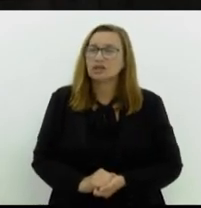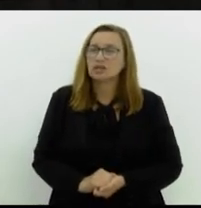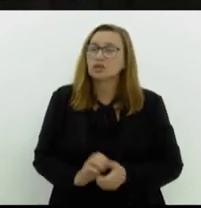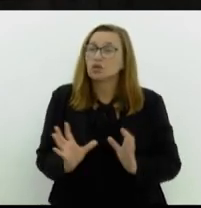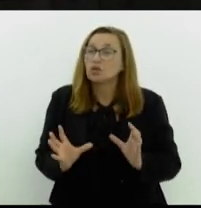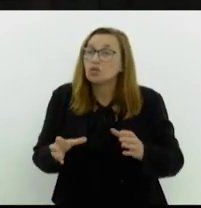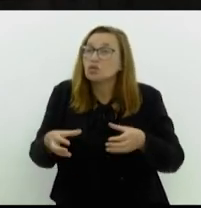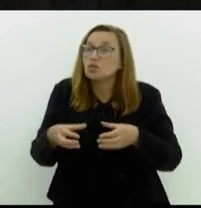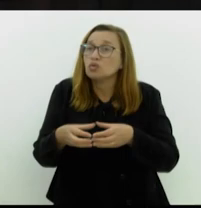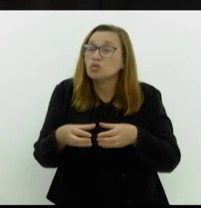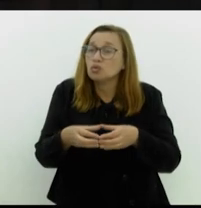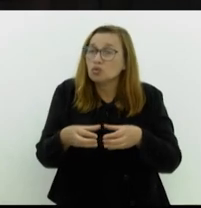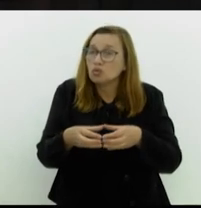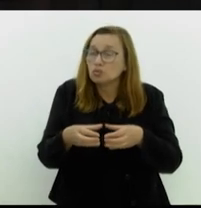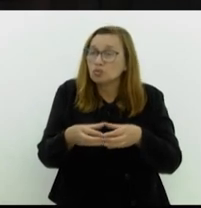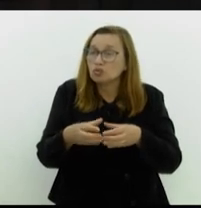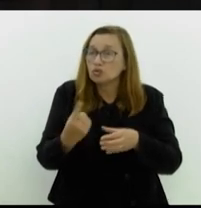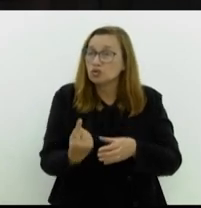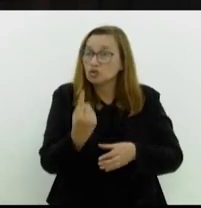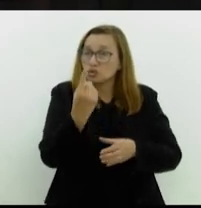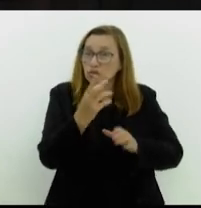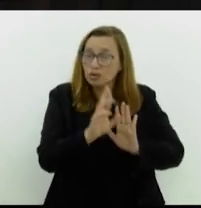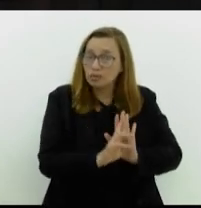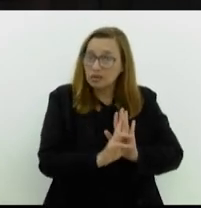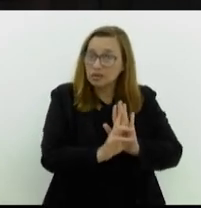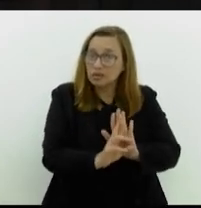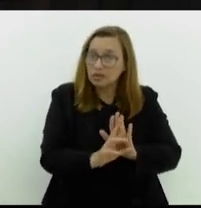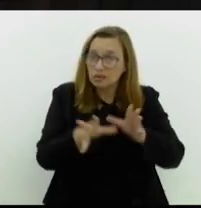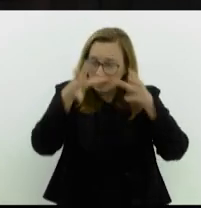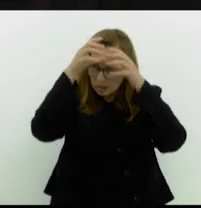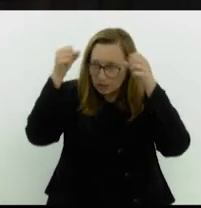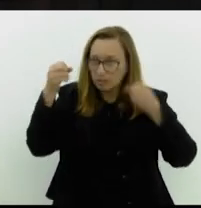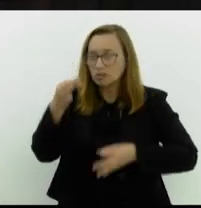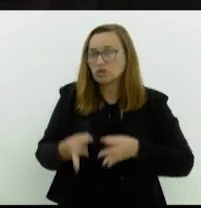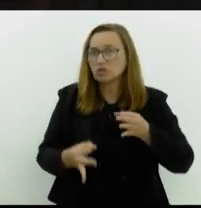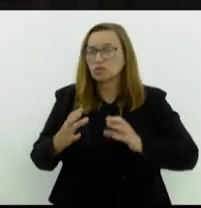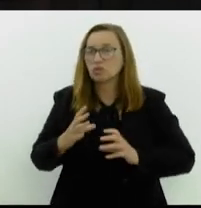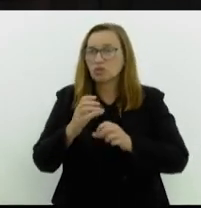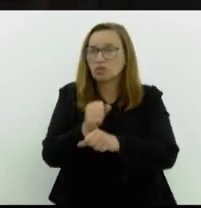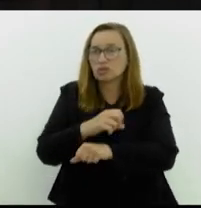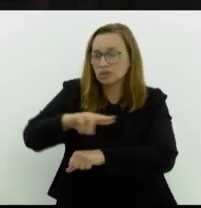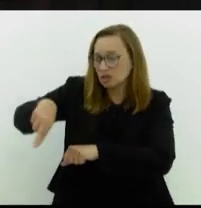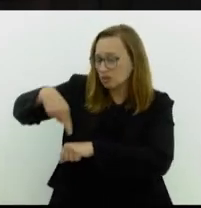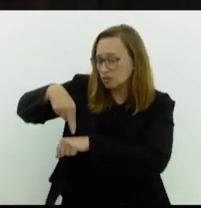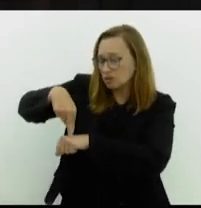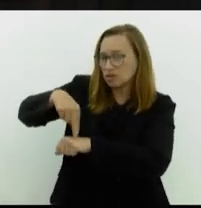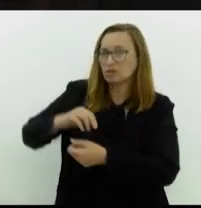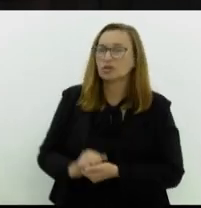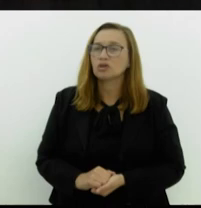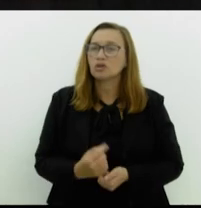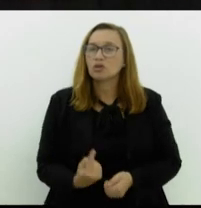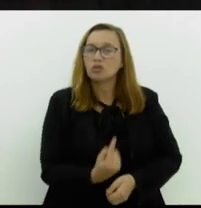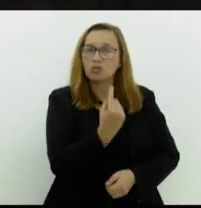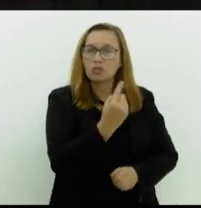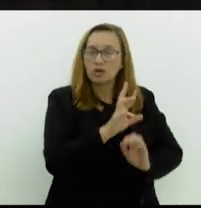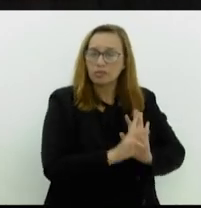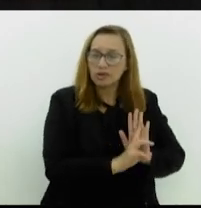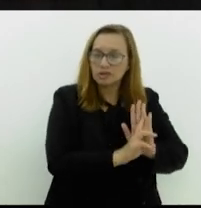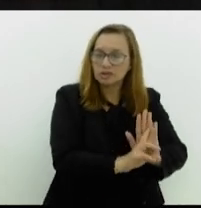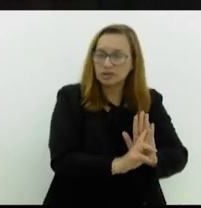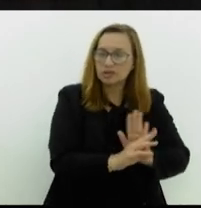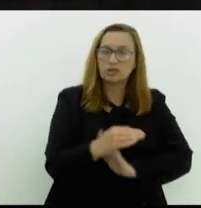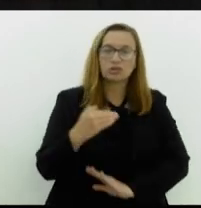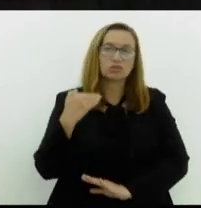composto de um representante do Tribunal de Contas da União, de um representante do Tesouro